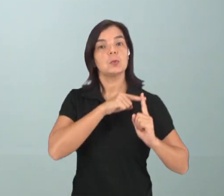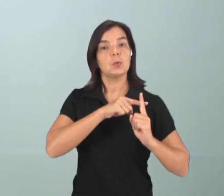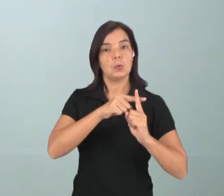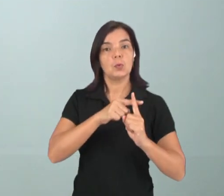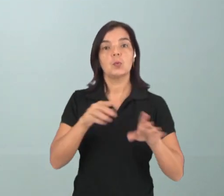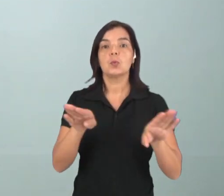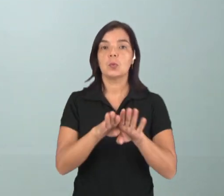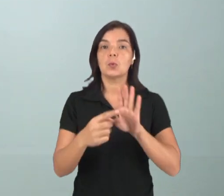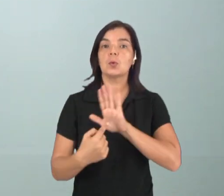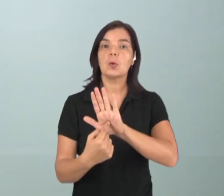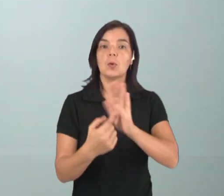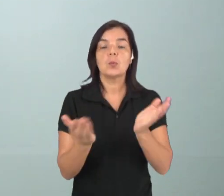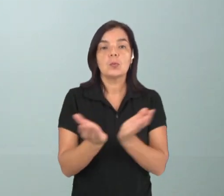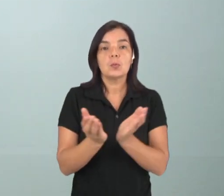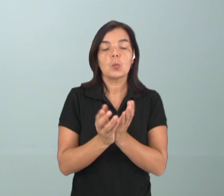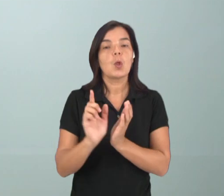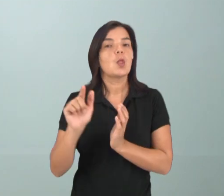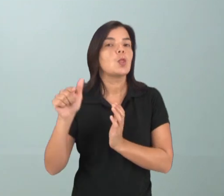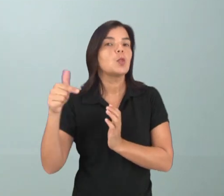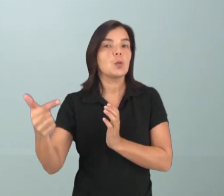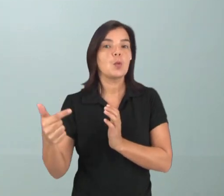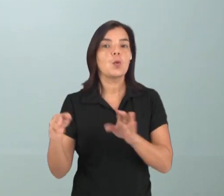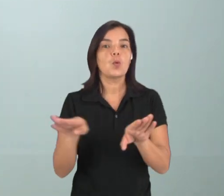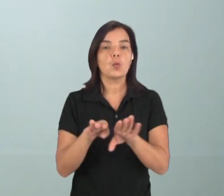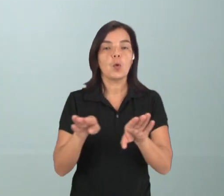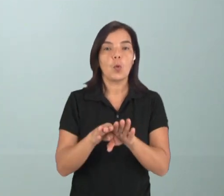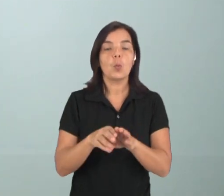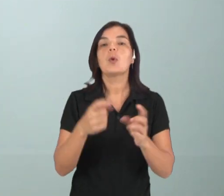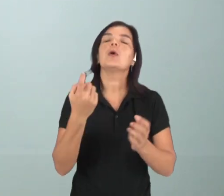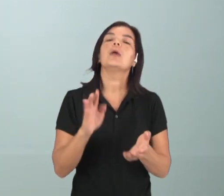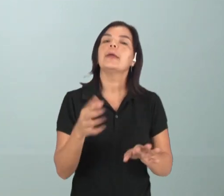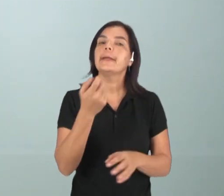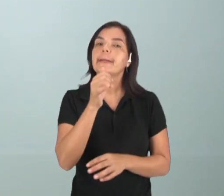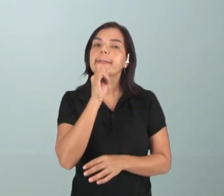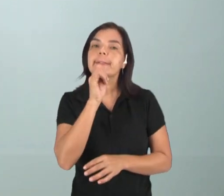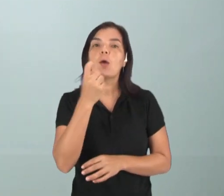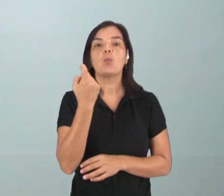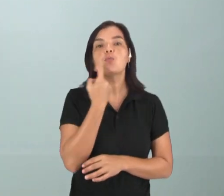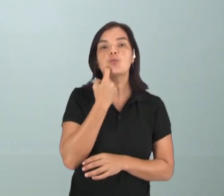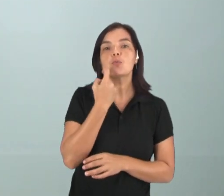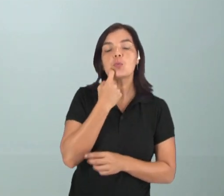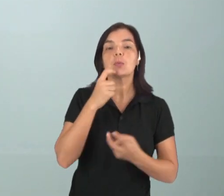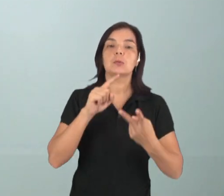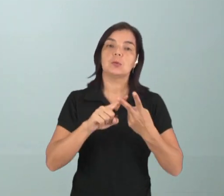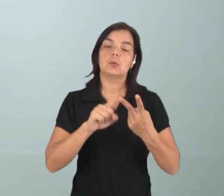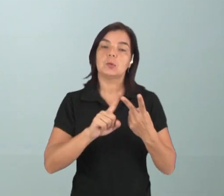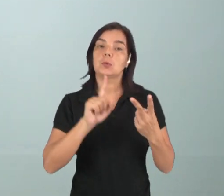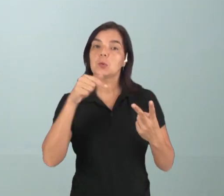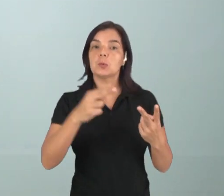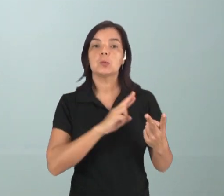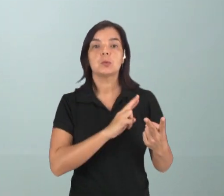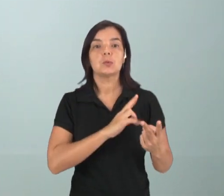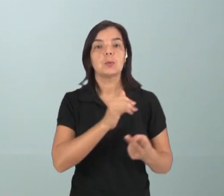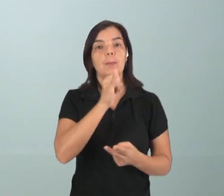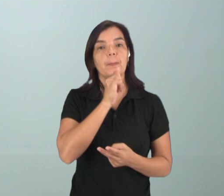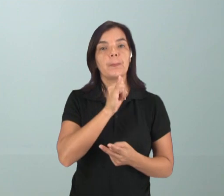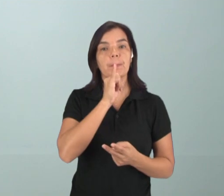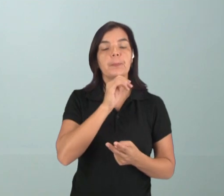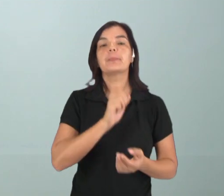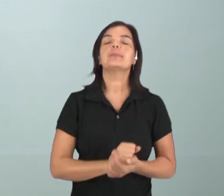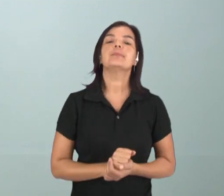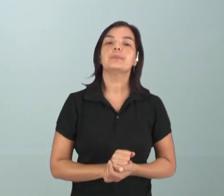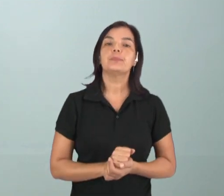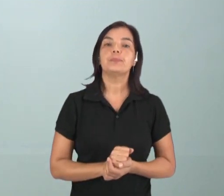representa o cristianismo, mas também tem outra simbologia como o peixe, né? Outras religiões, elas vão ter, por exemplo,